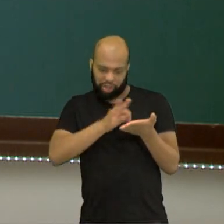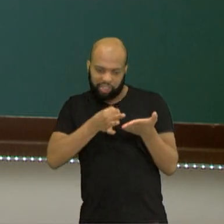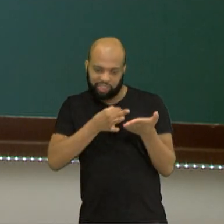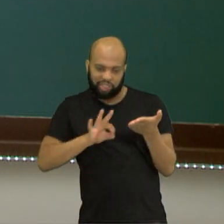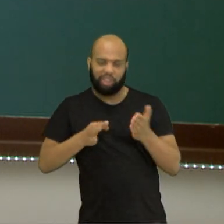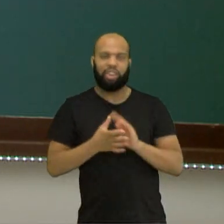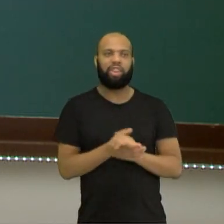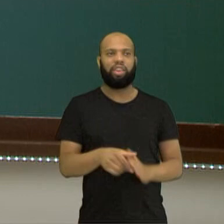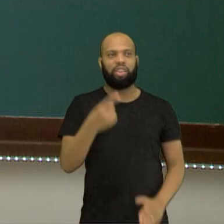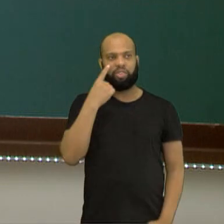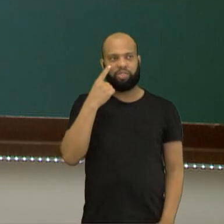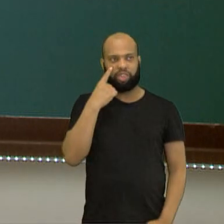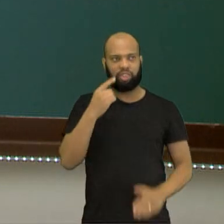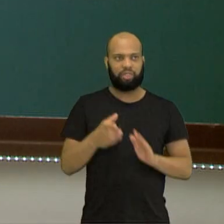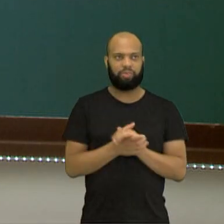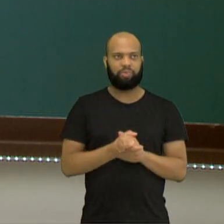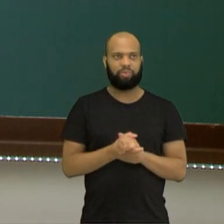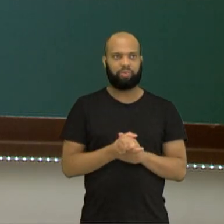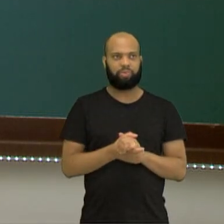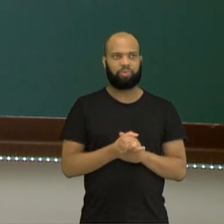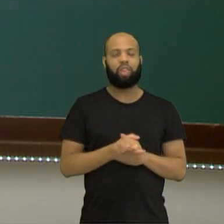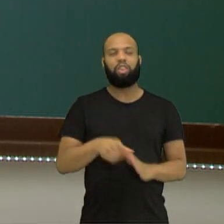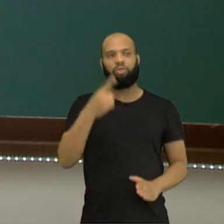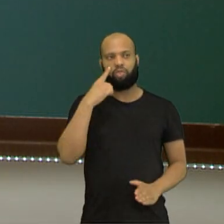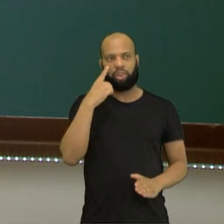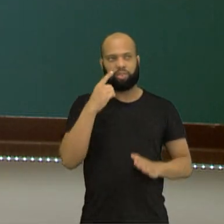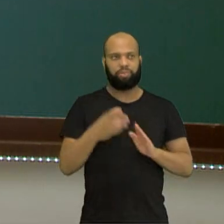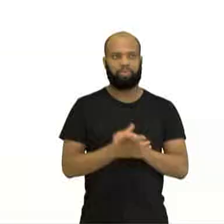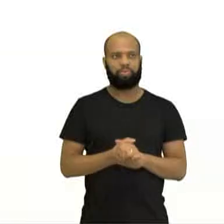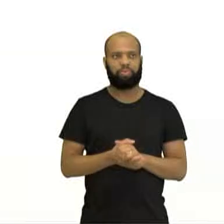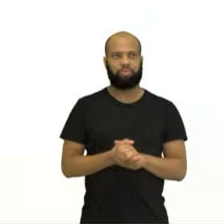lá. Vai no texto lá. Vamos acompanhar.